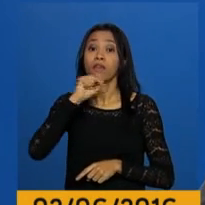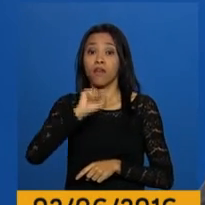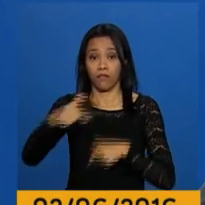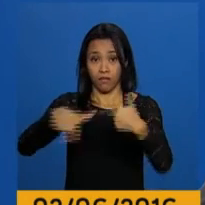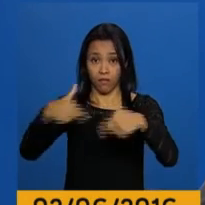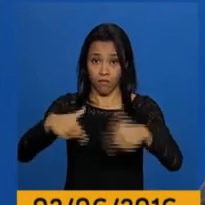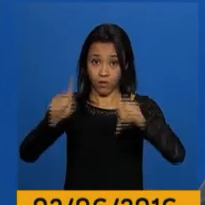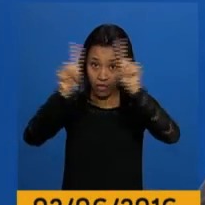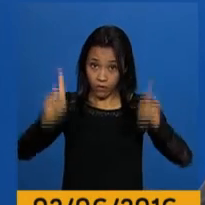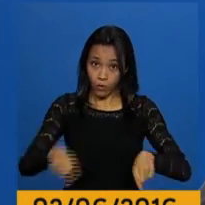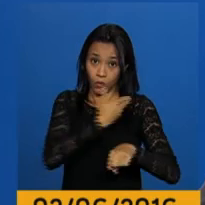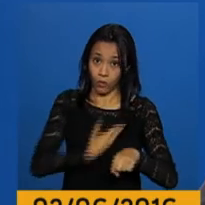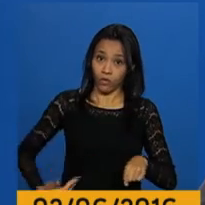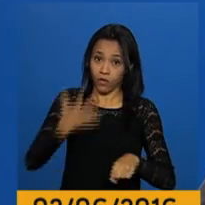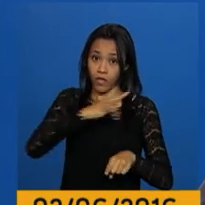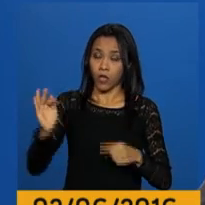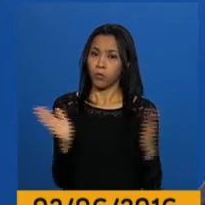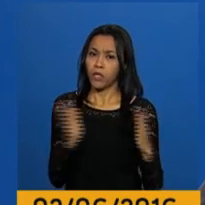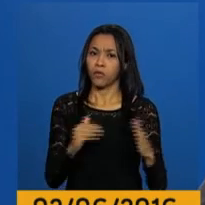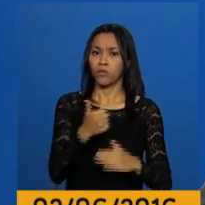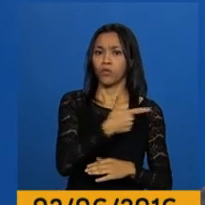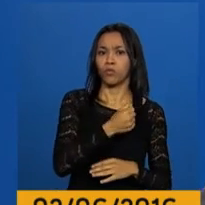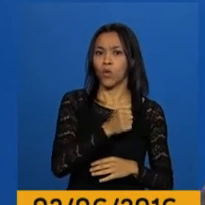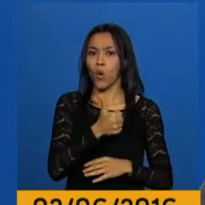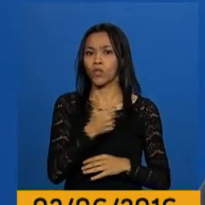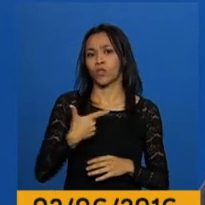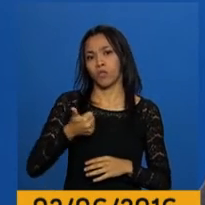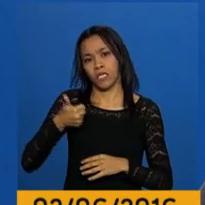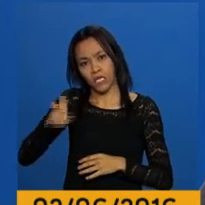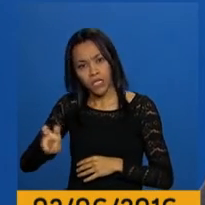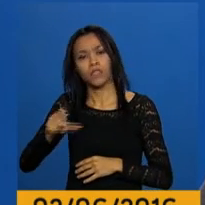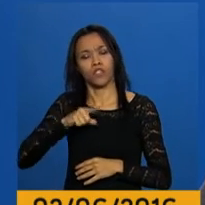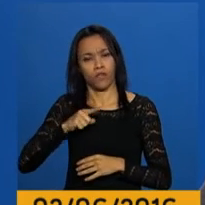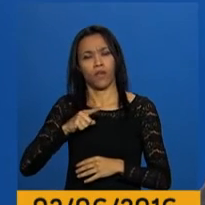no período de 2011 a 2015, tiveram um reajuste